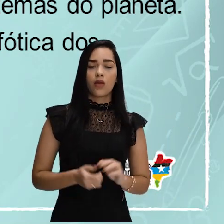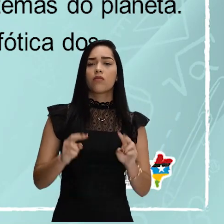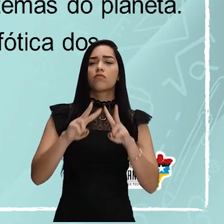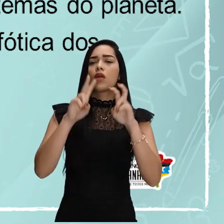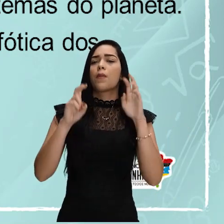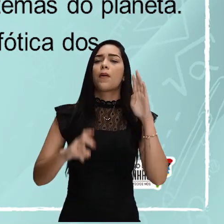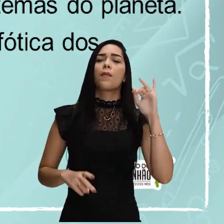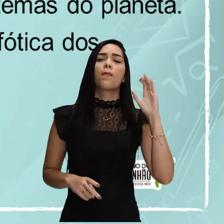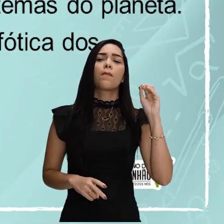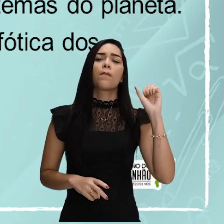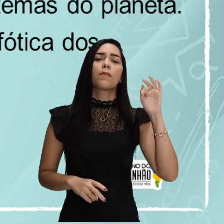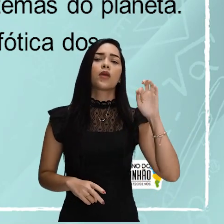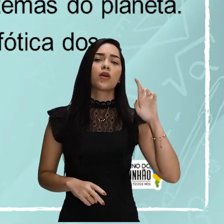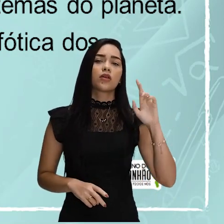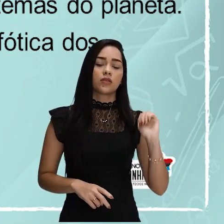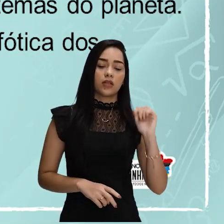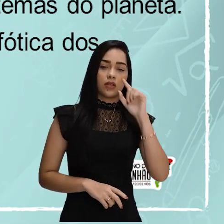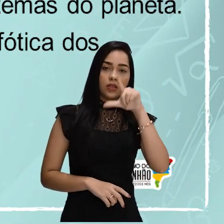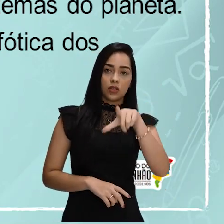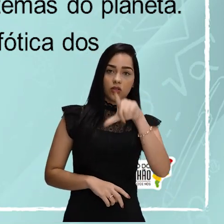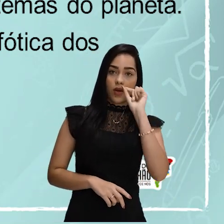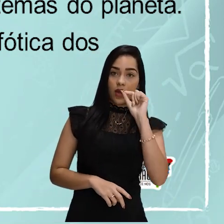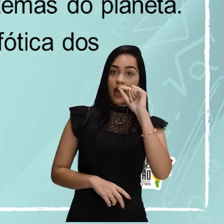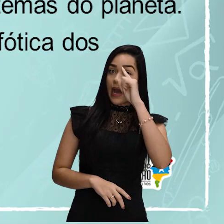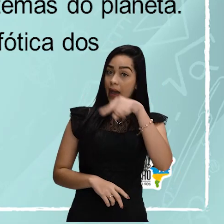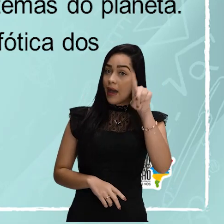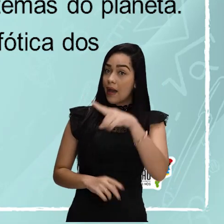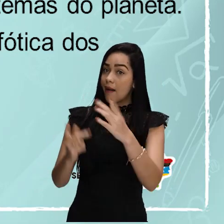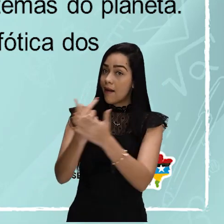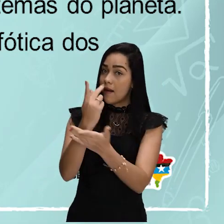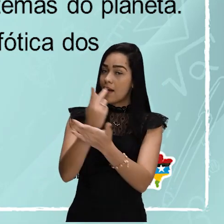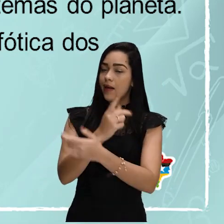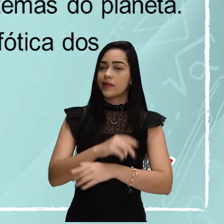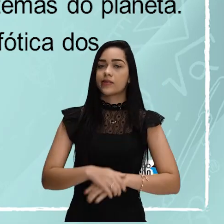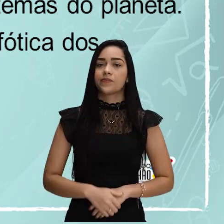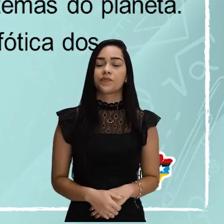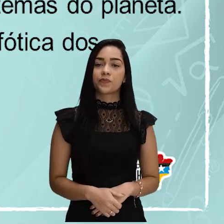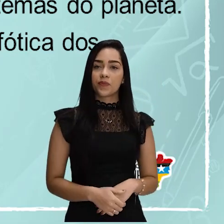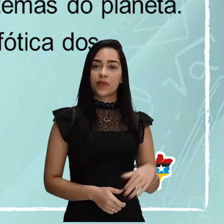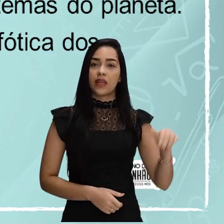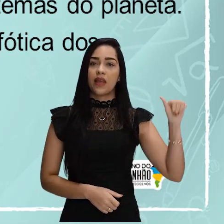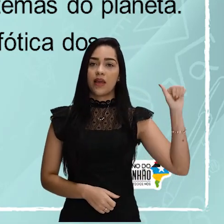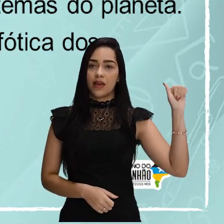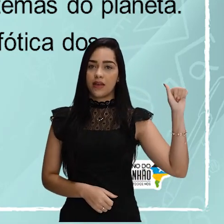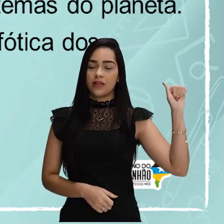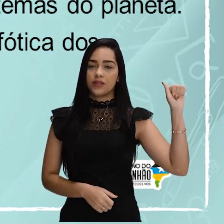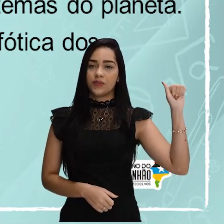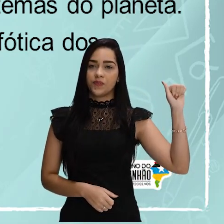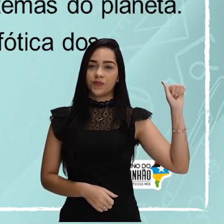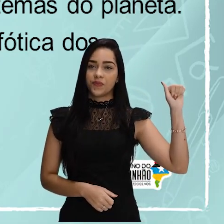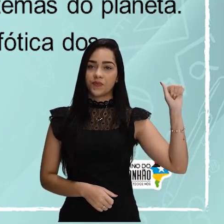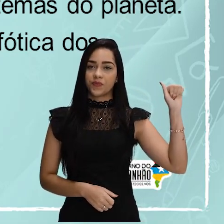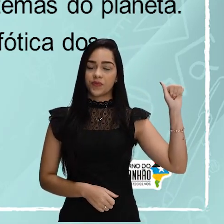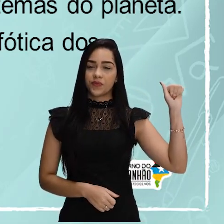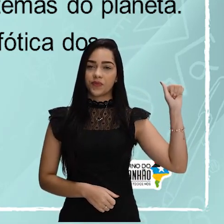alternativa incorreta. Letra A. Diz respeito a regiões do planeta que possuem seres